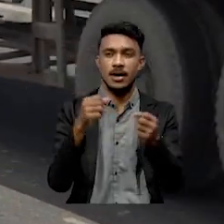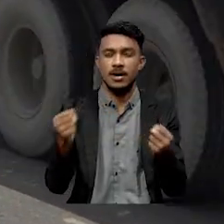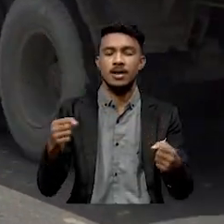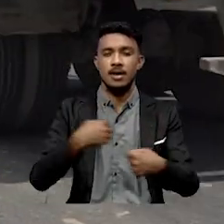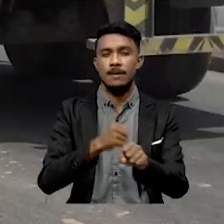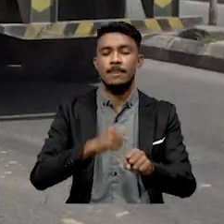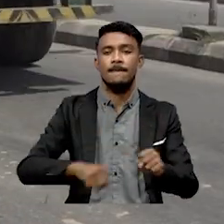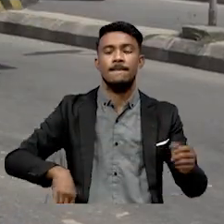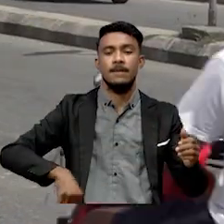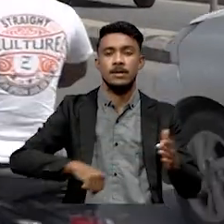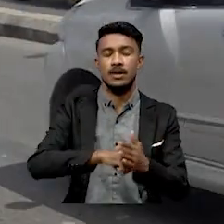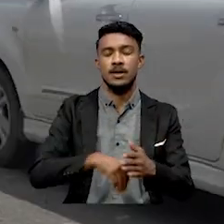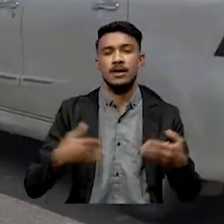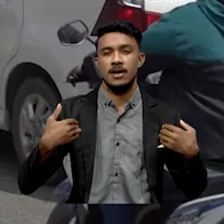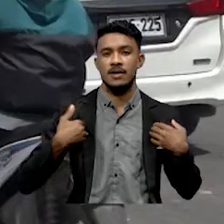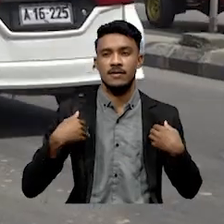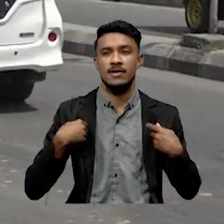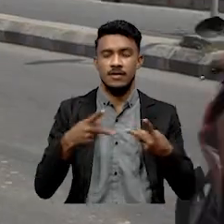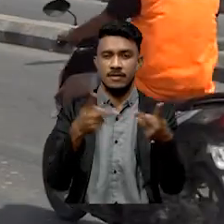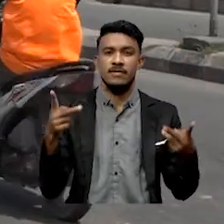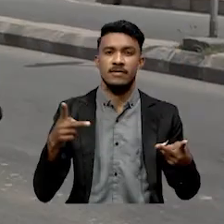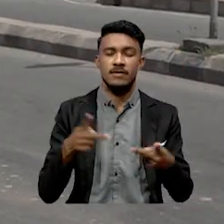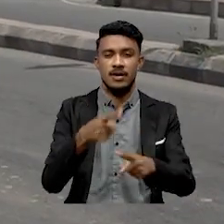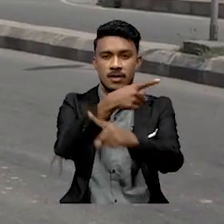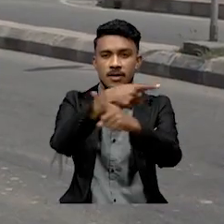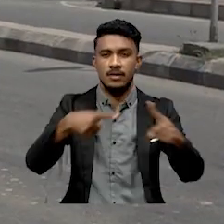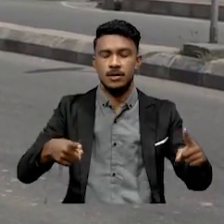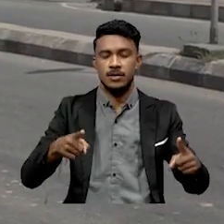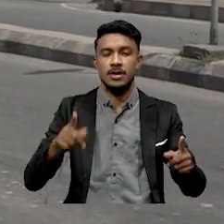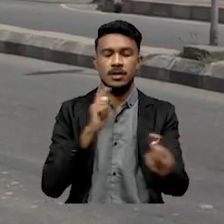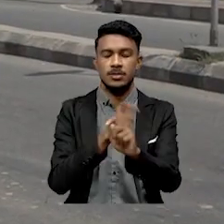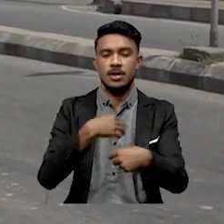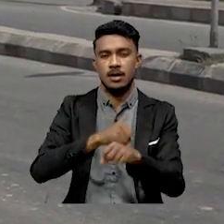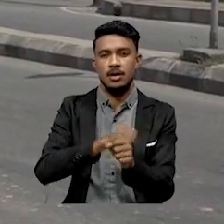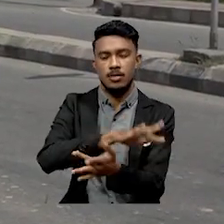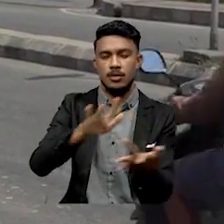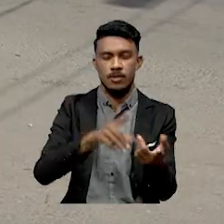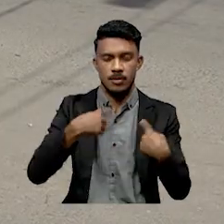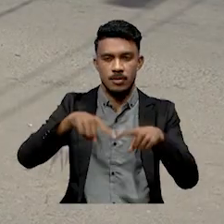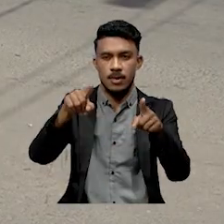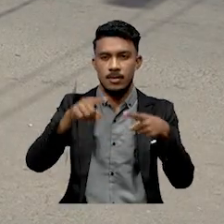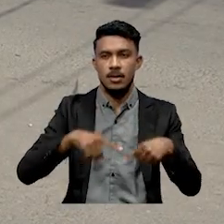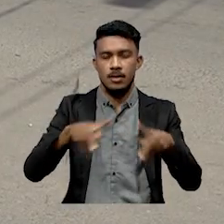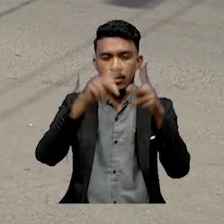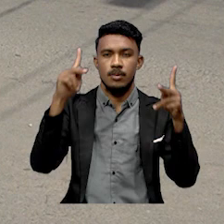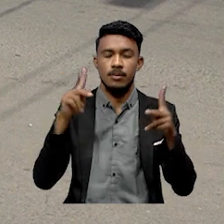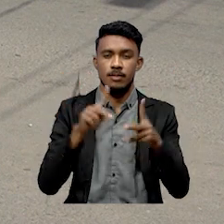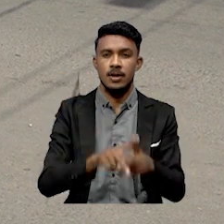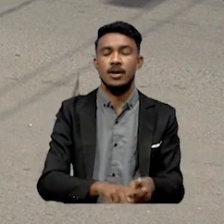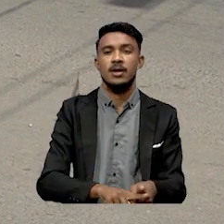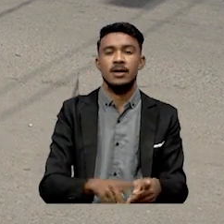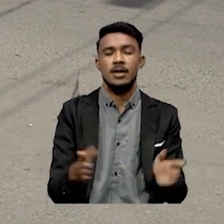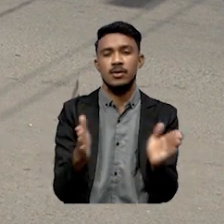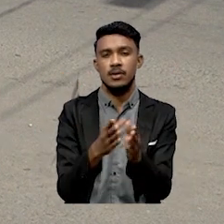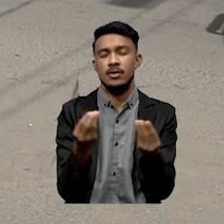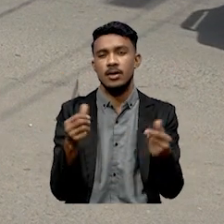no engrafamento e a área cruzamento sira ba hira transporte hala movimento ba mai. Companhia Malsam Sado Unipessoal Limitada se